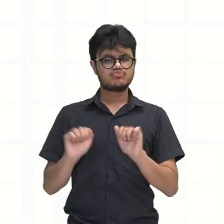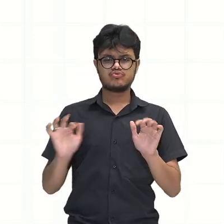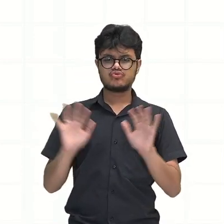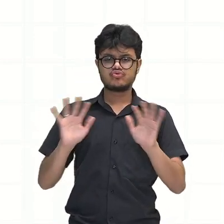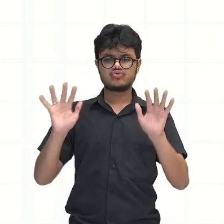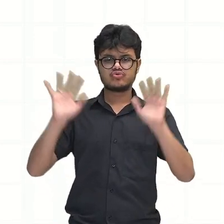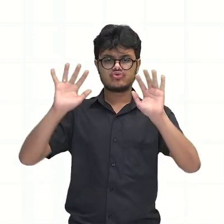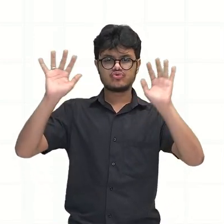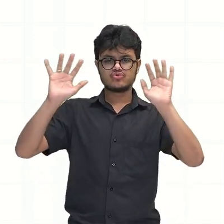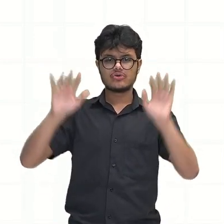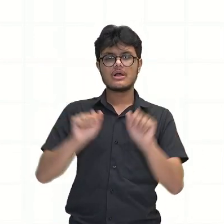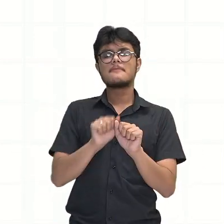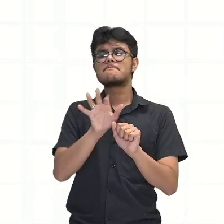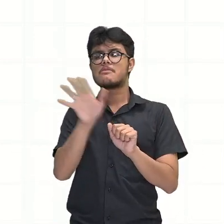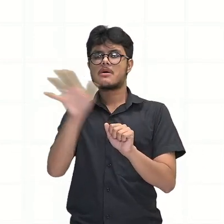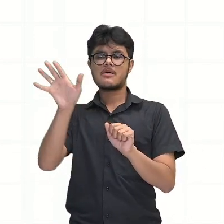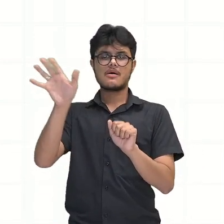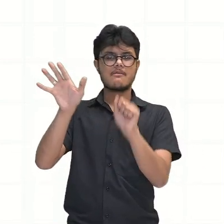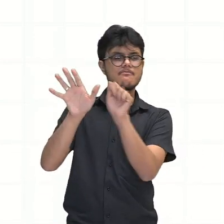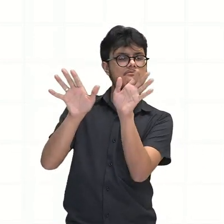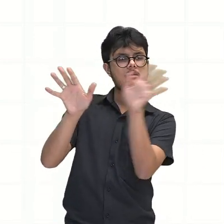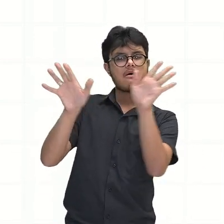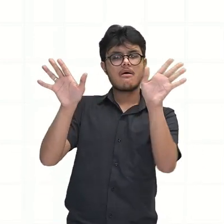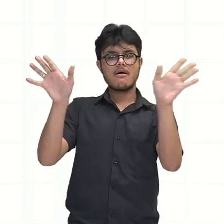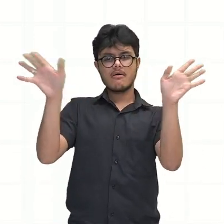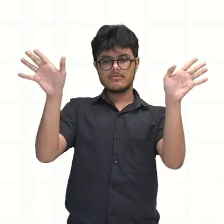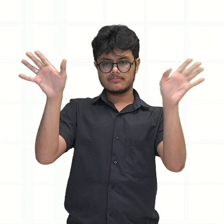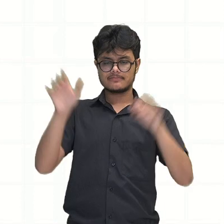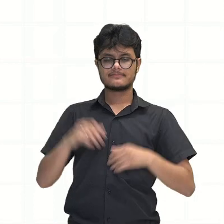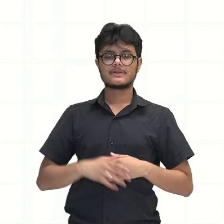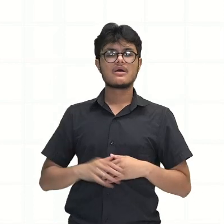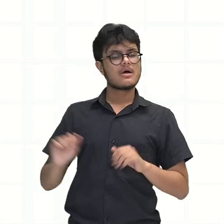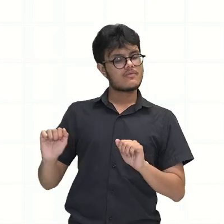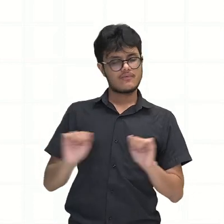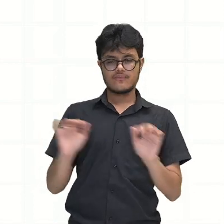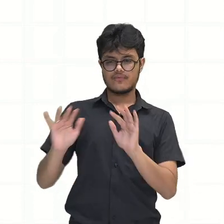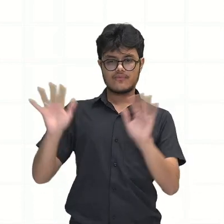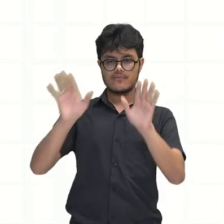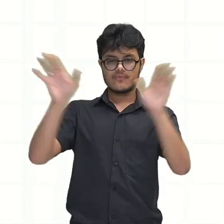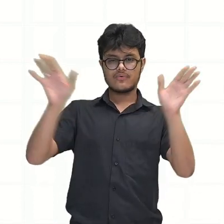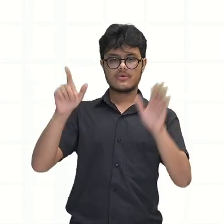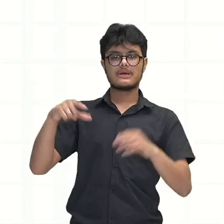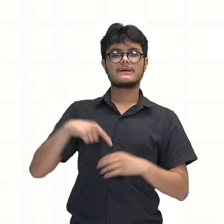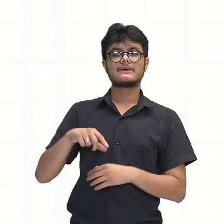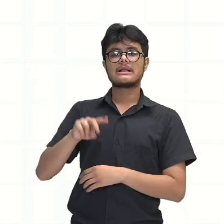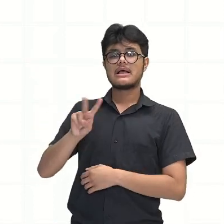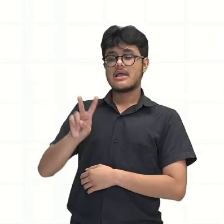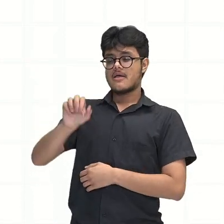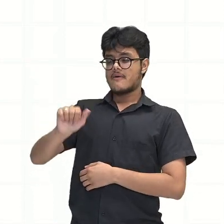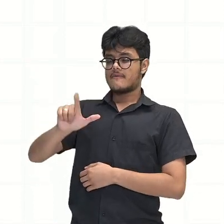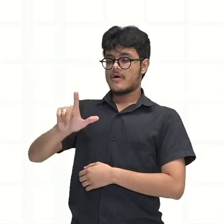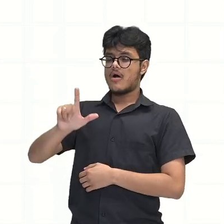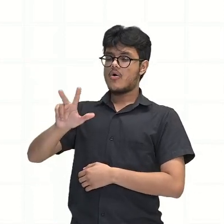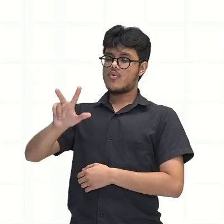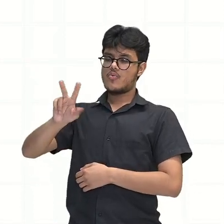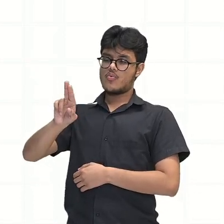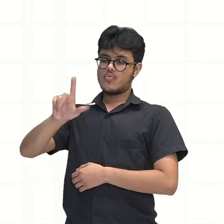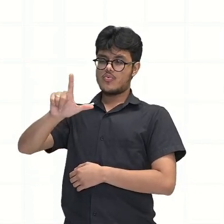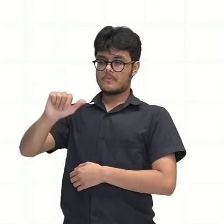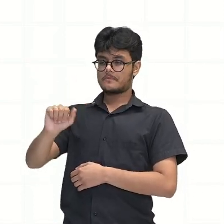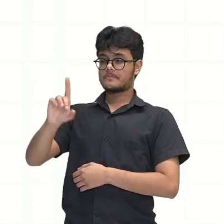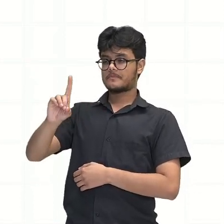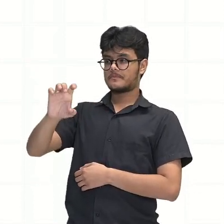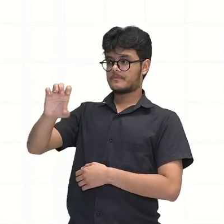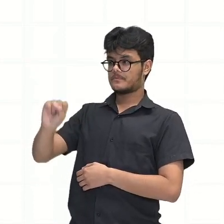sair aqui, pela saída de gases que vai ser controlada pela válvula de escape, né?